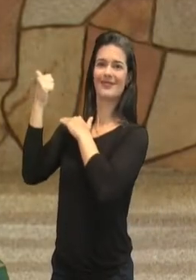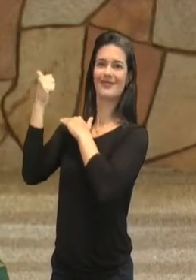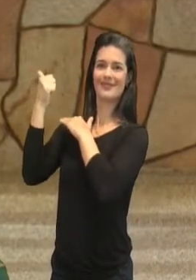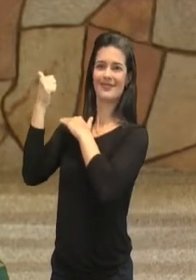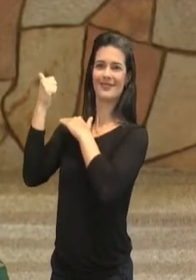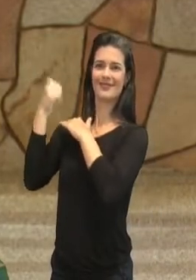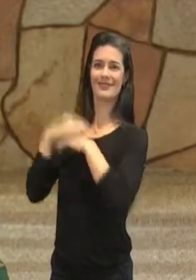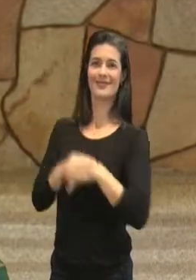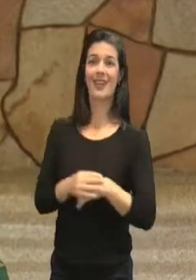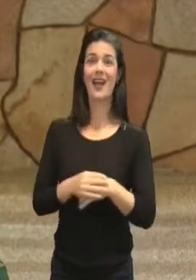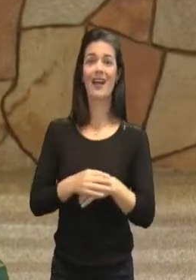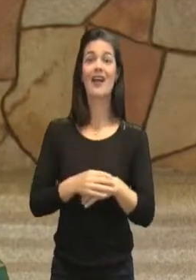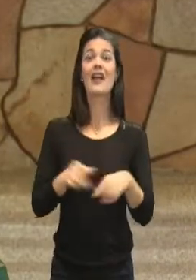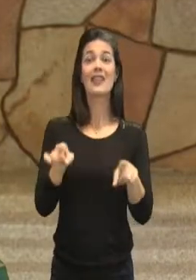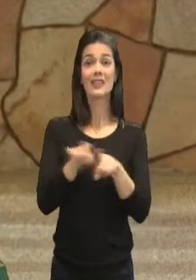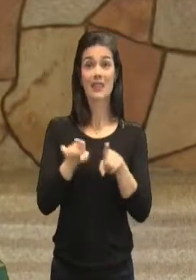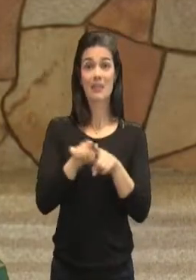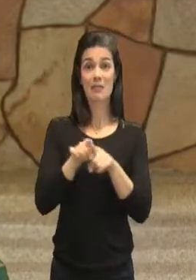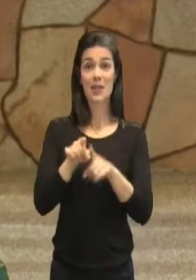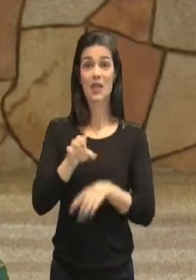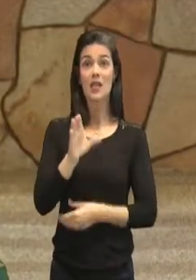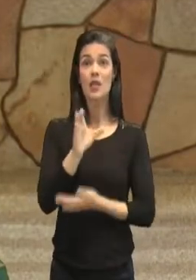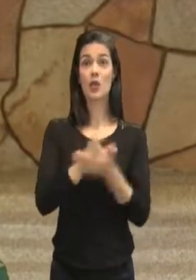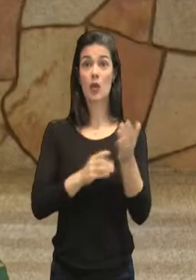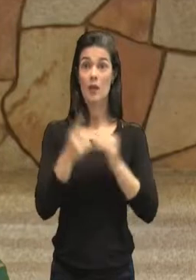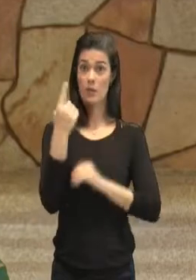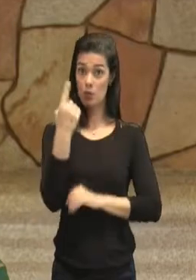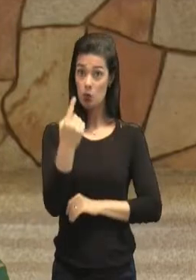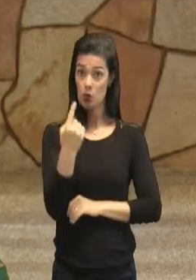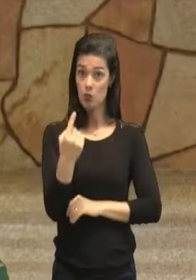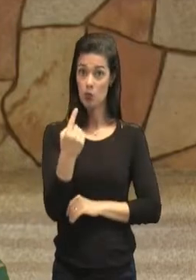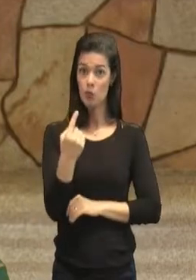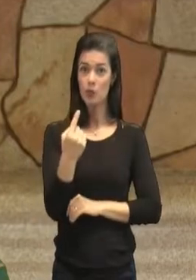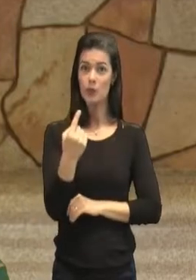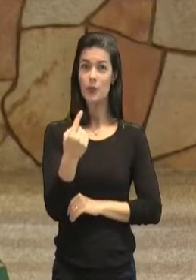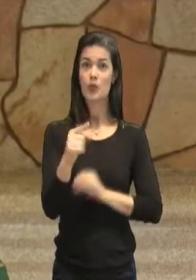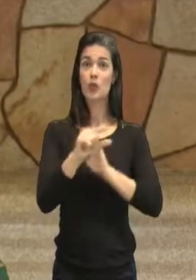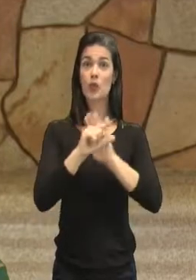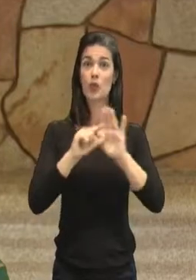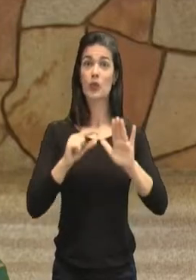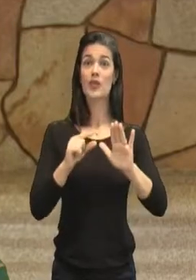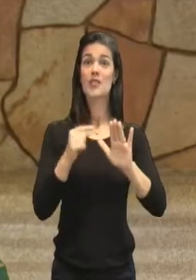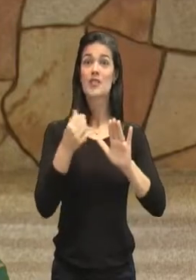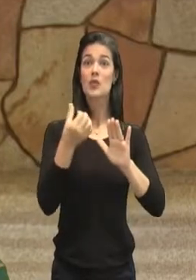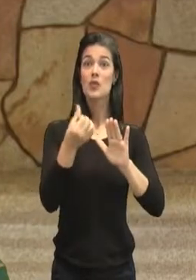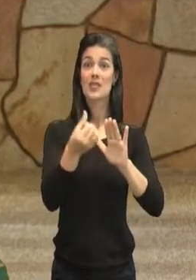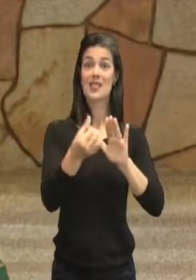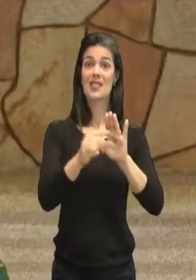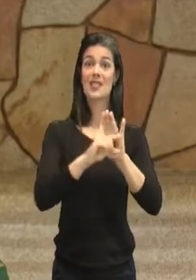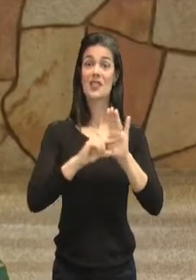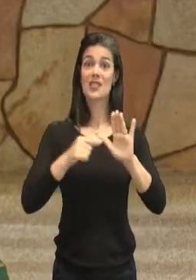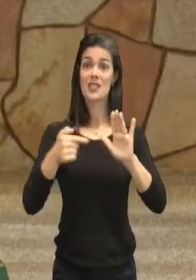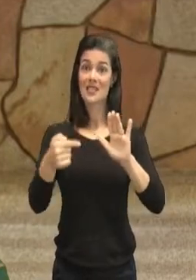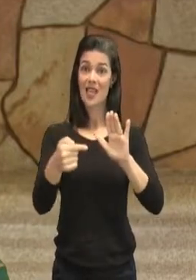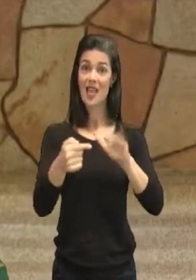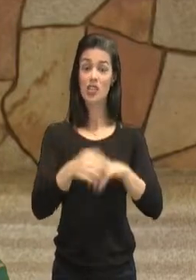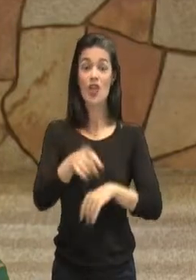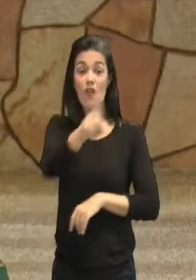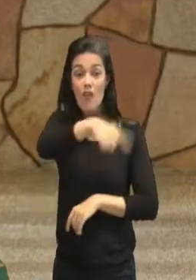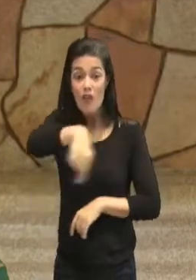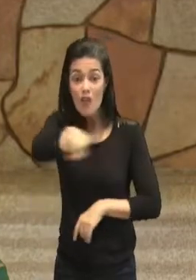aos irmãos de Roma, ainda no capítulo 1 da sua carta, nos versos 6 e 7, quando ele escreve, sois também